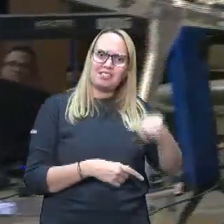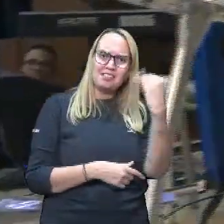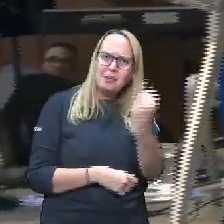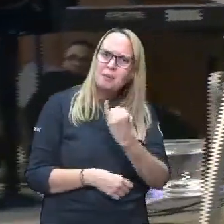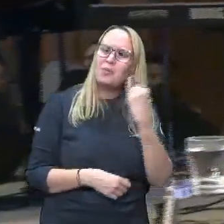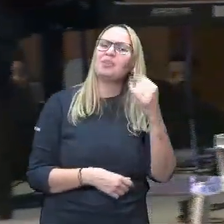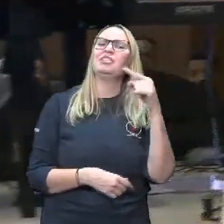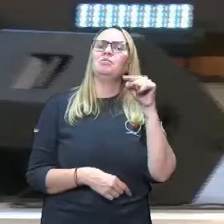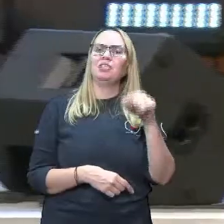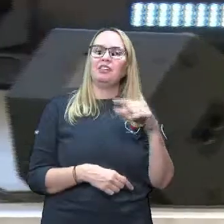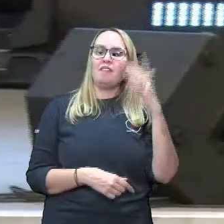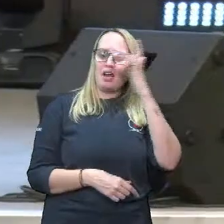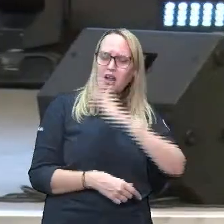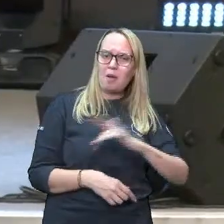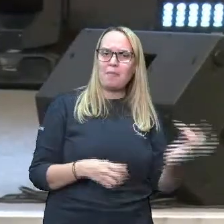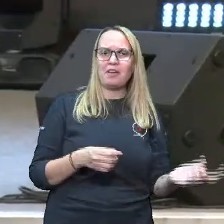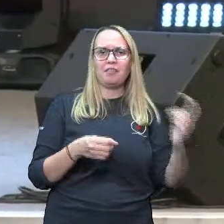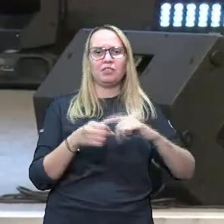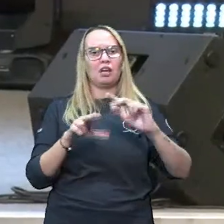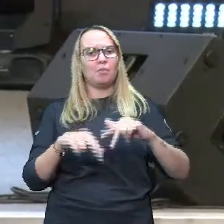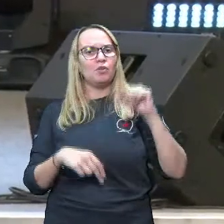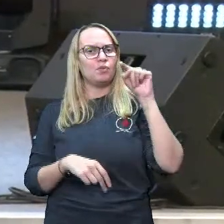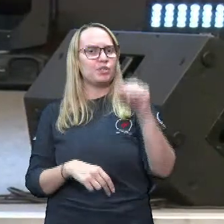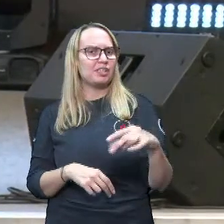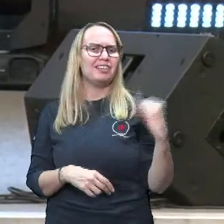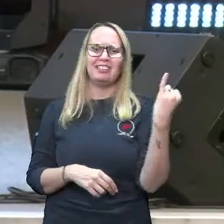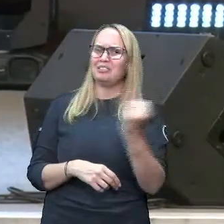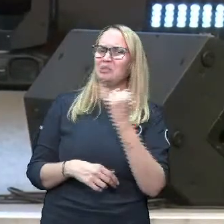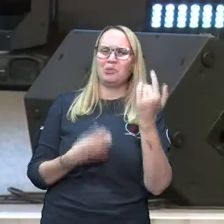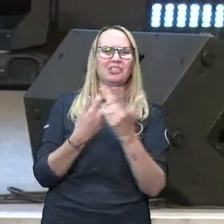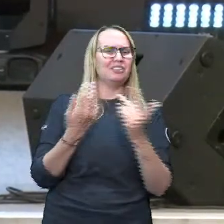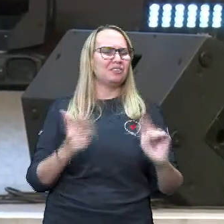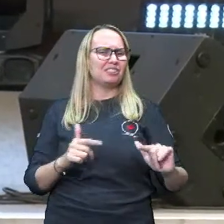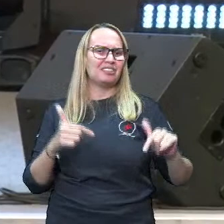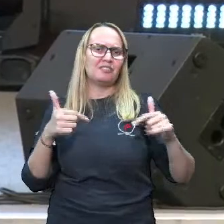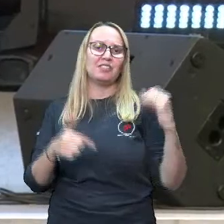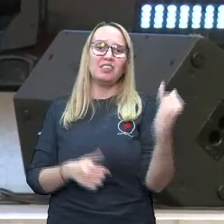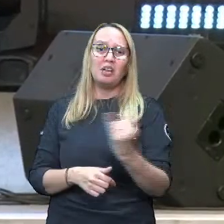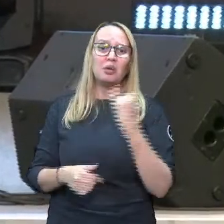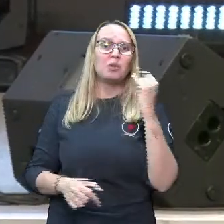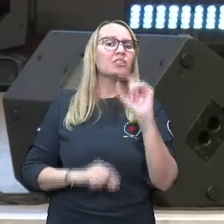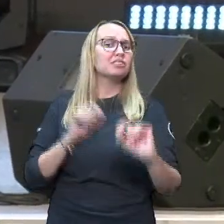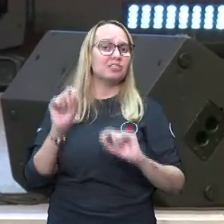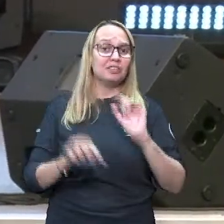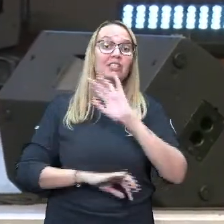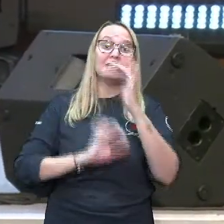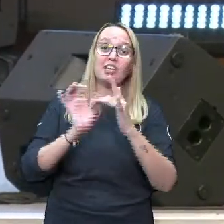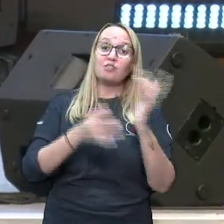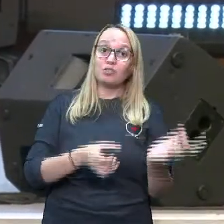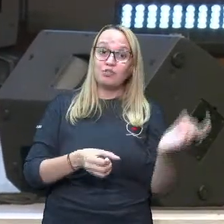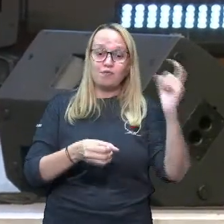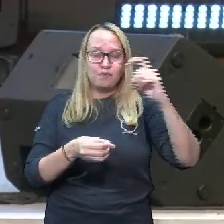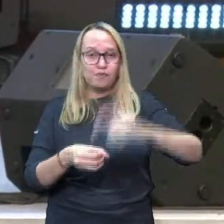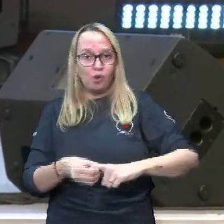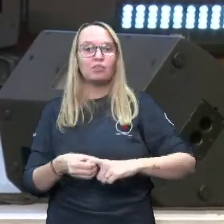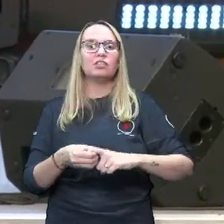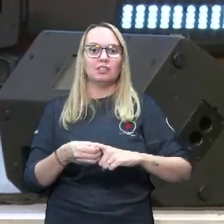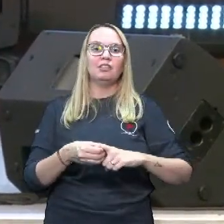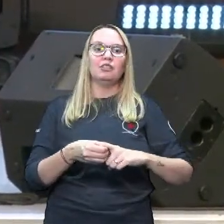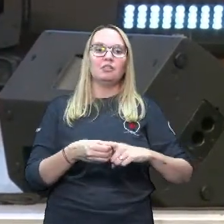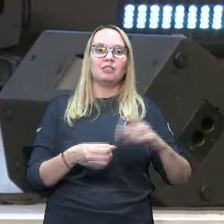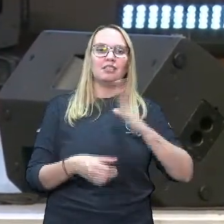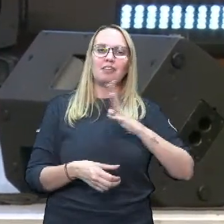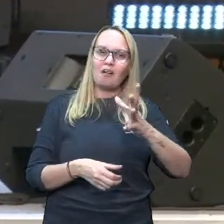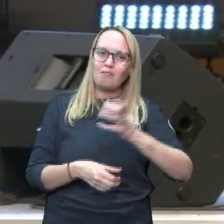você vale a pena voltar, porque não importa o que você fez, importa que ele está dizendo, eu volto para trazer você de